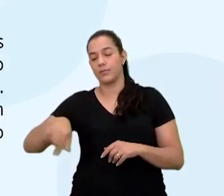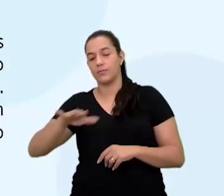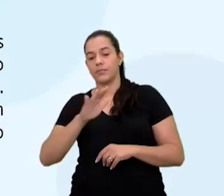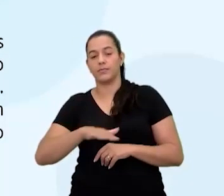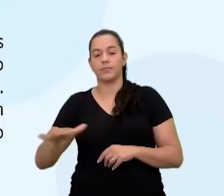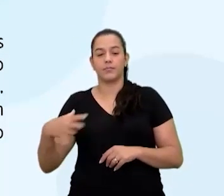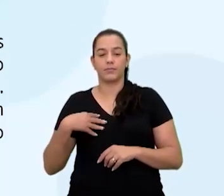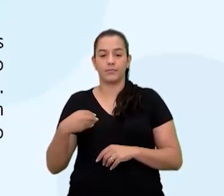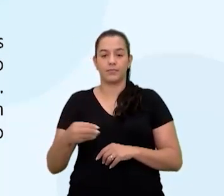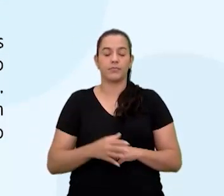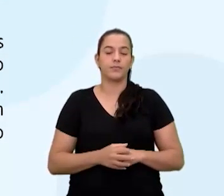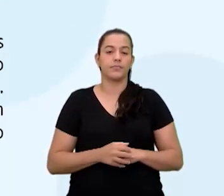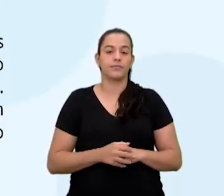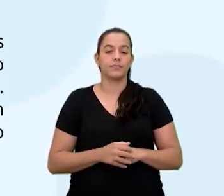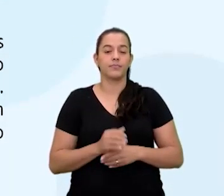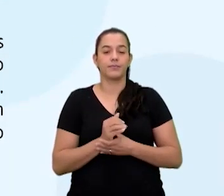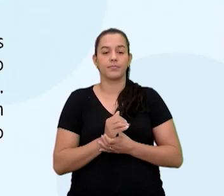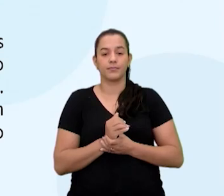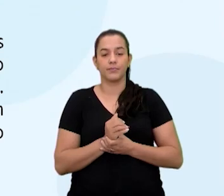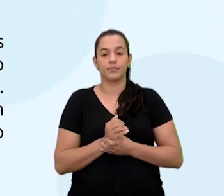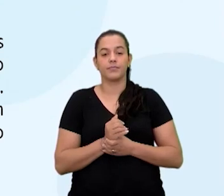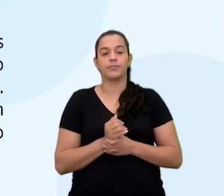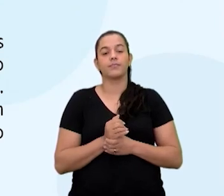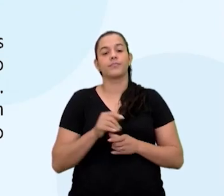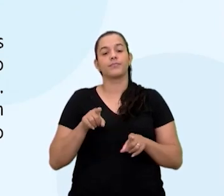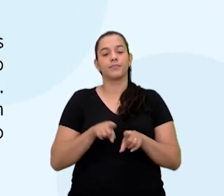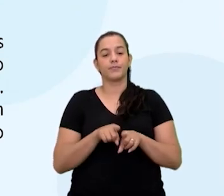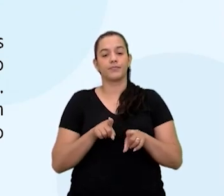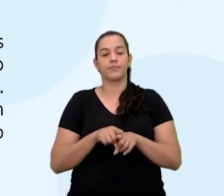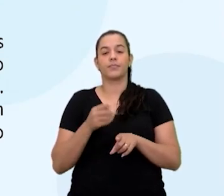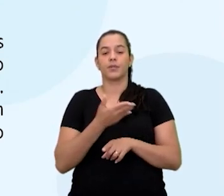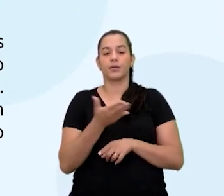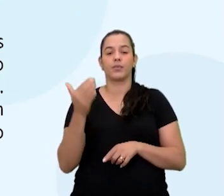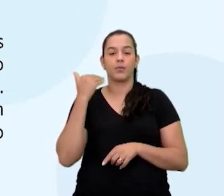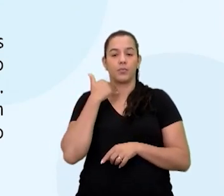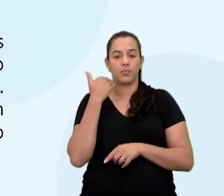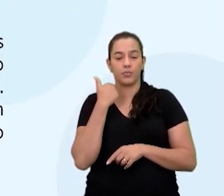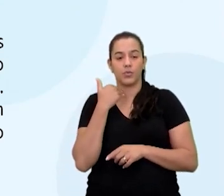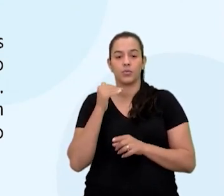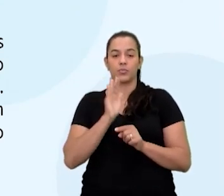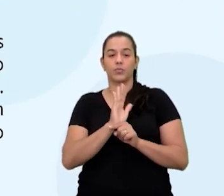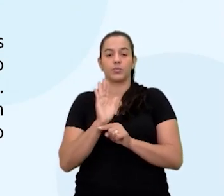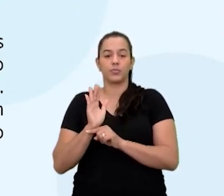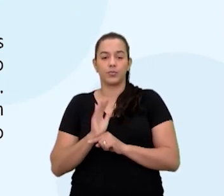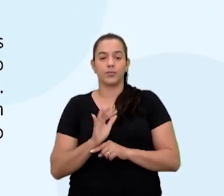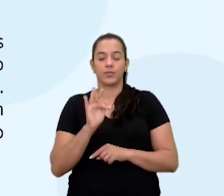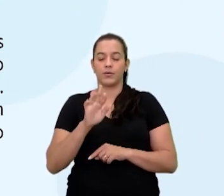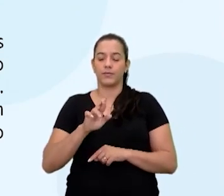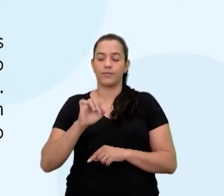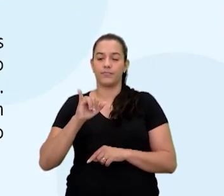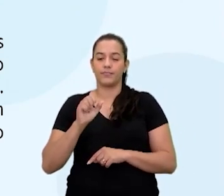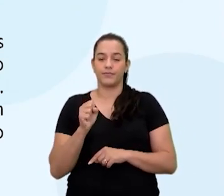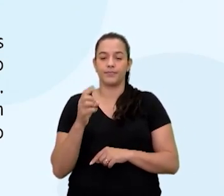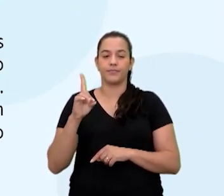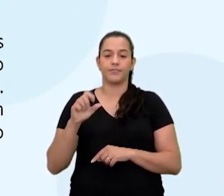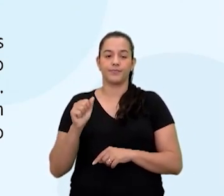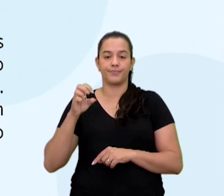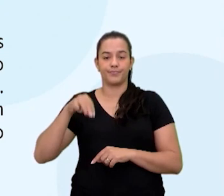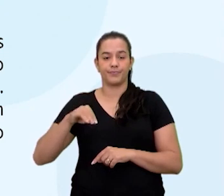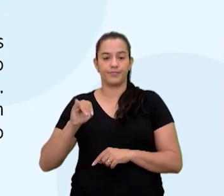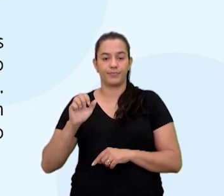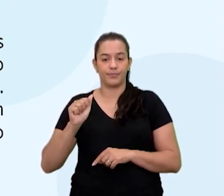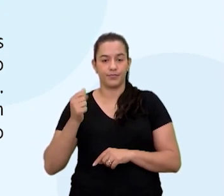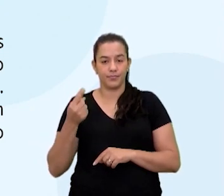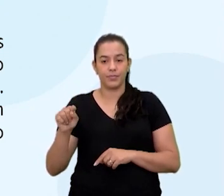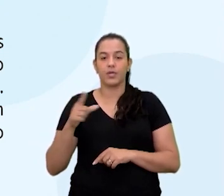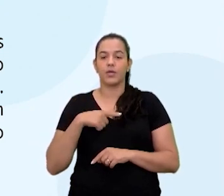filhas. Além de trazer alento para as famílias, a instalação do Banco Comunitário da Frei Damião fez com que o